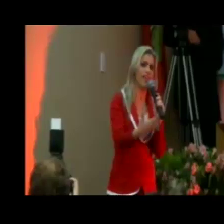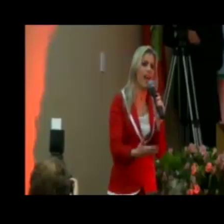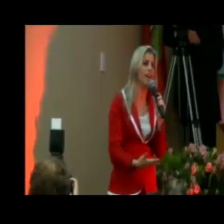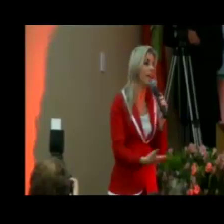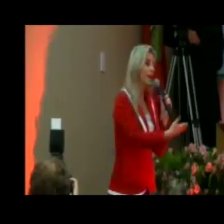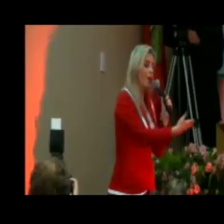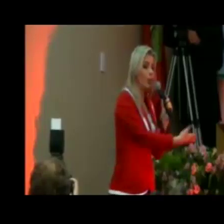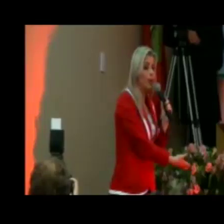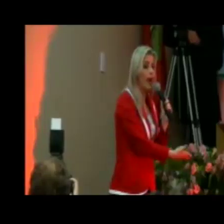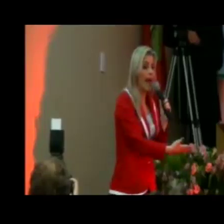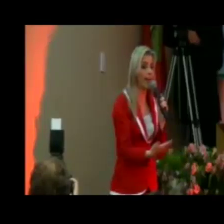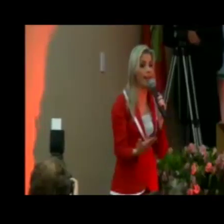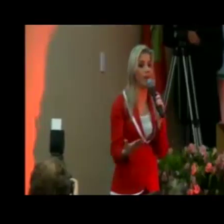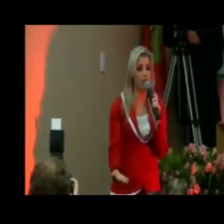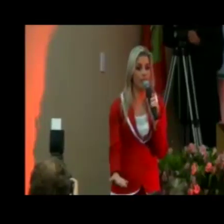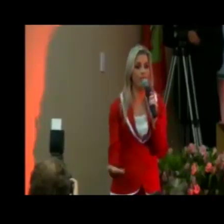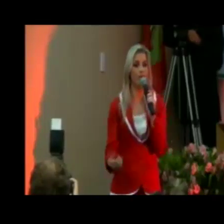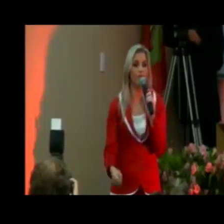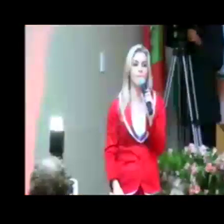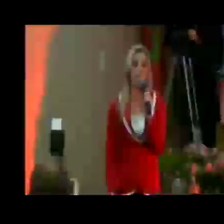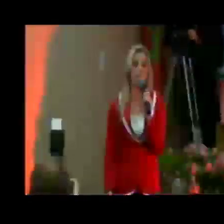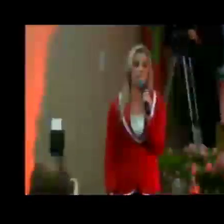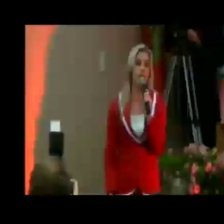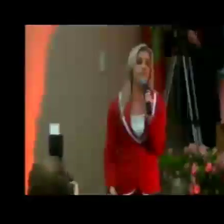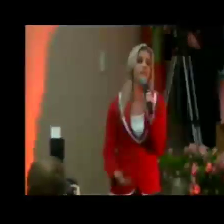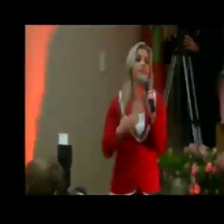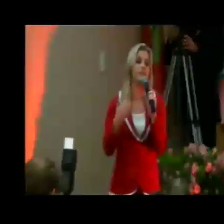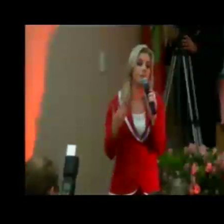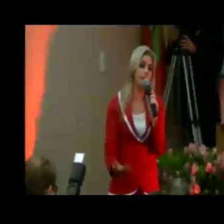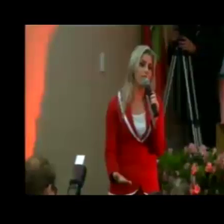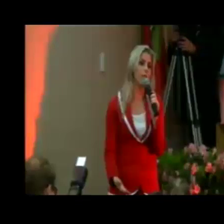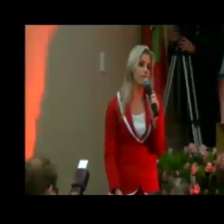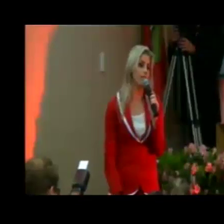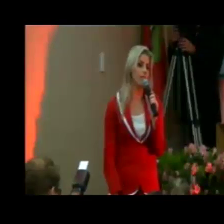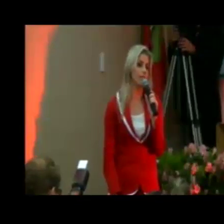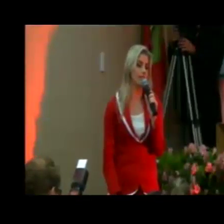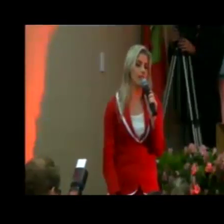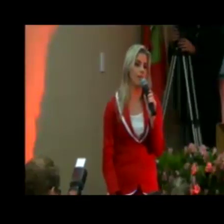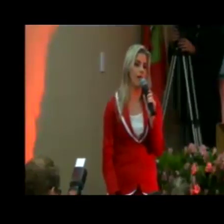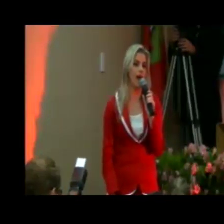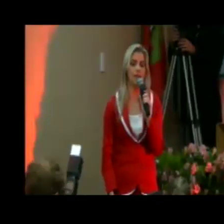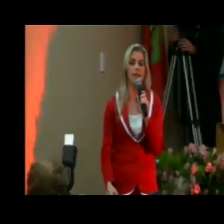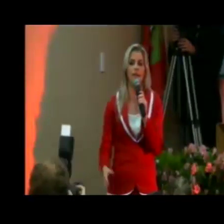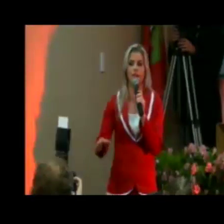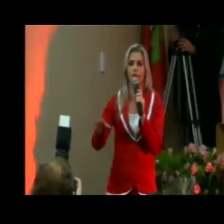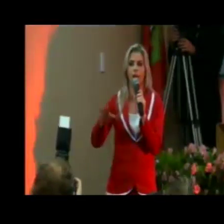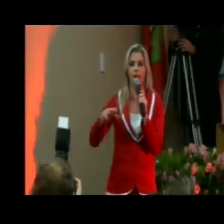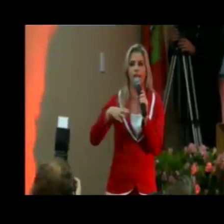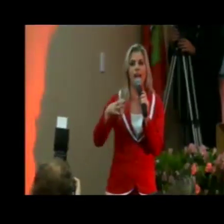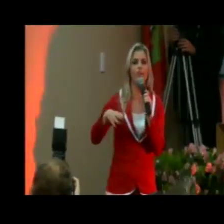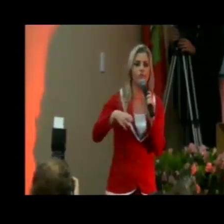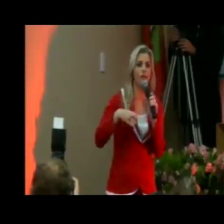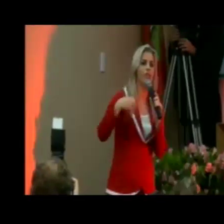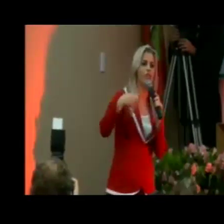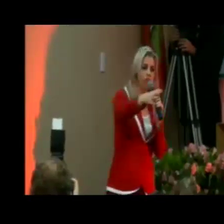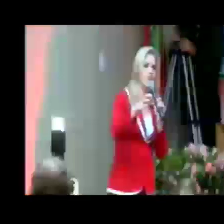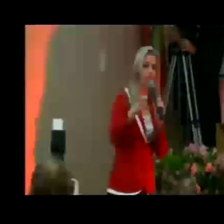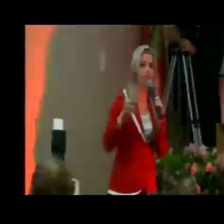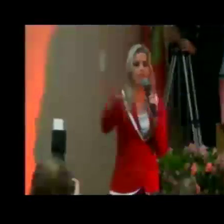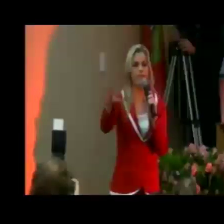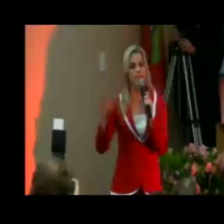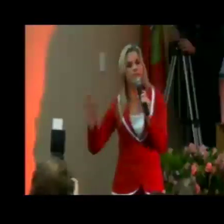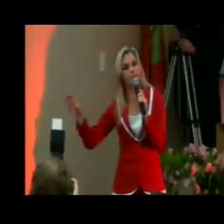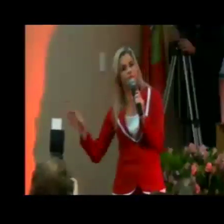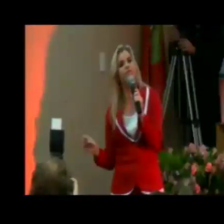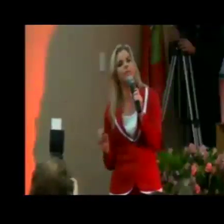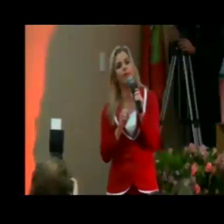Tenho certeza que a SIC, CDL, a própria ANREC, que hoje cedeu o espaço para nós, também são parceiros nessa caminhada. Então, a ideia